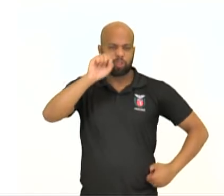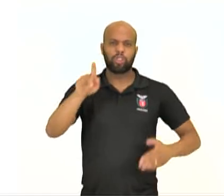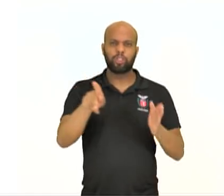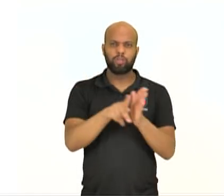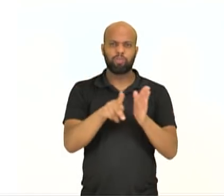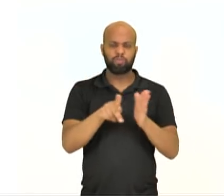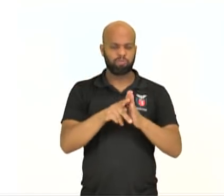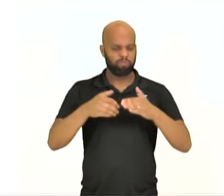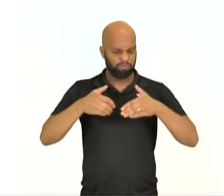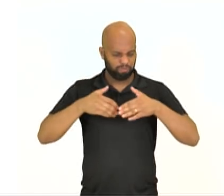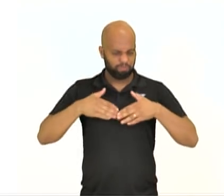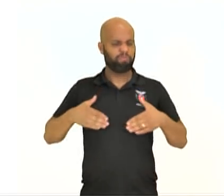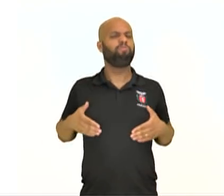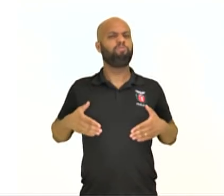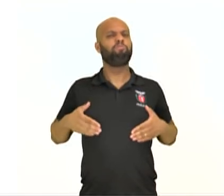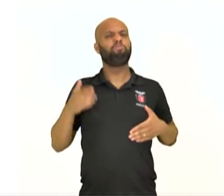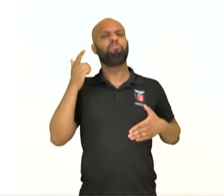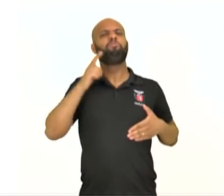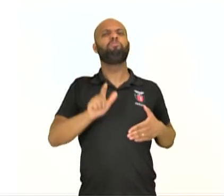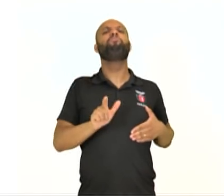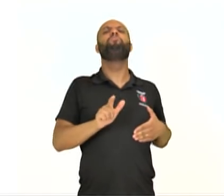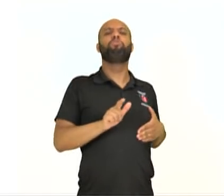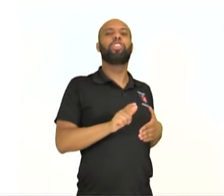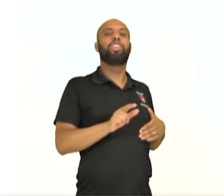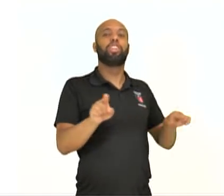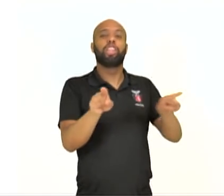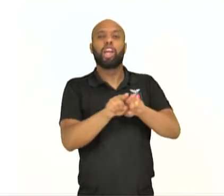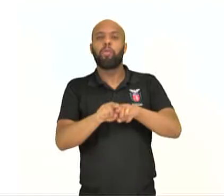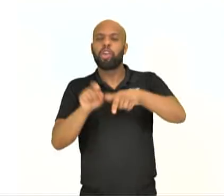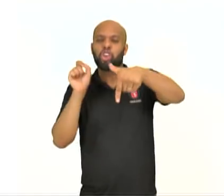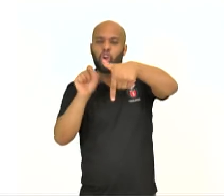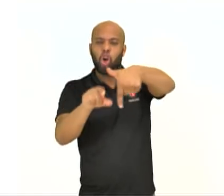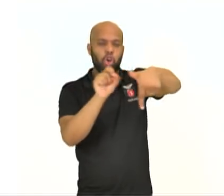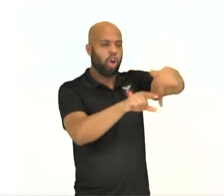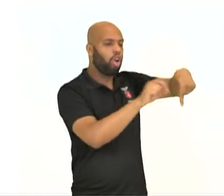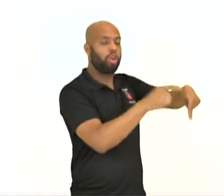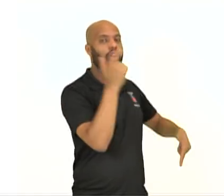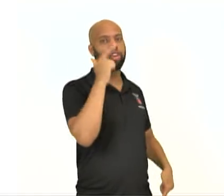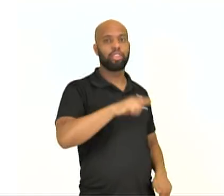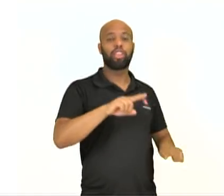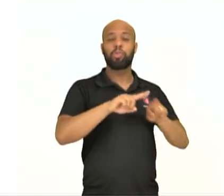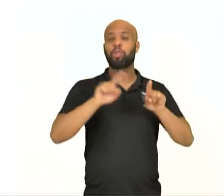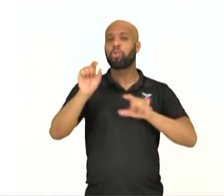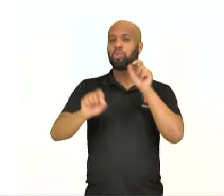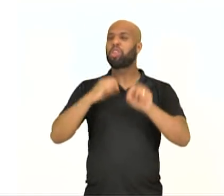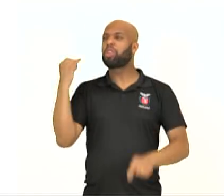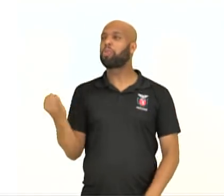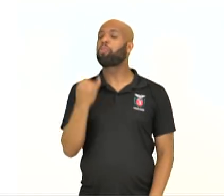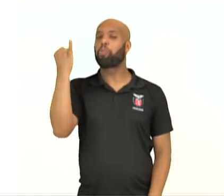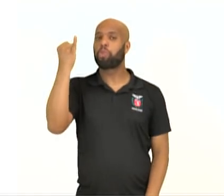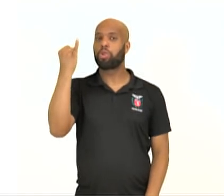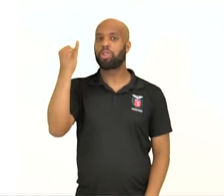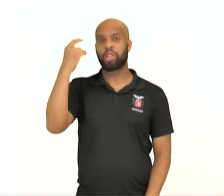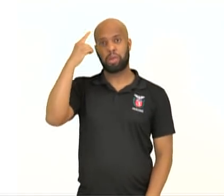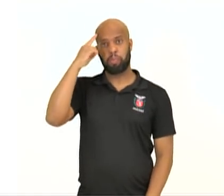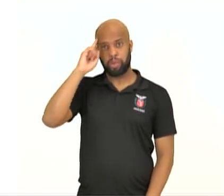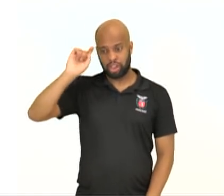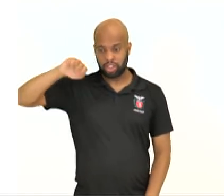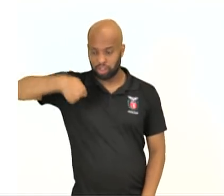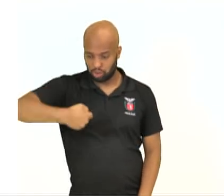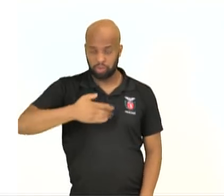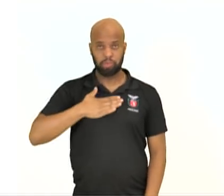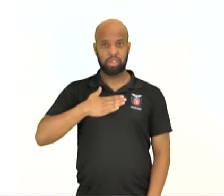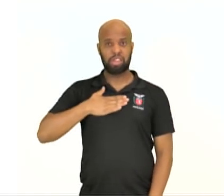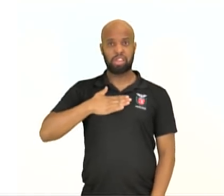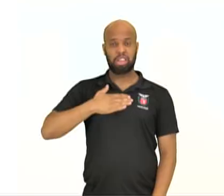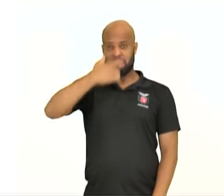de aço, goleador. Mas o que importa o que pensam de mim? Eu sou quem